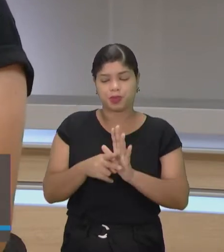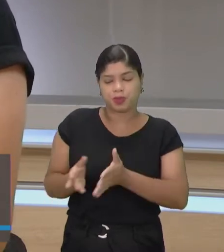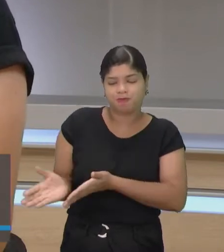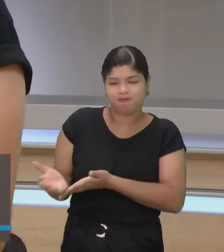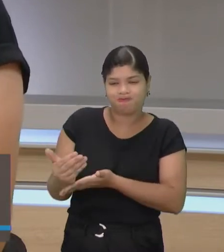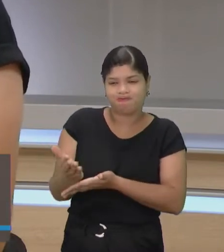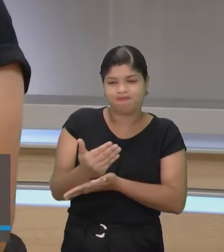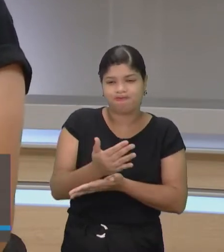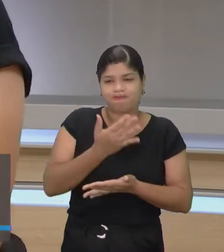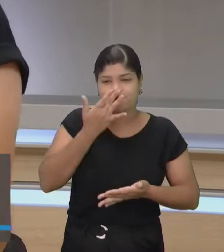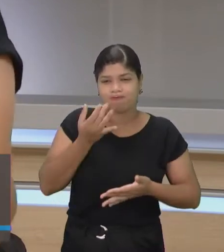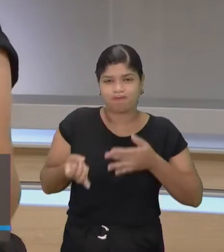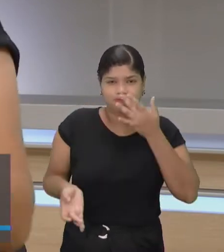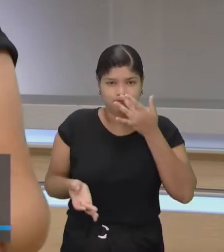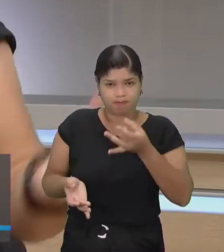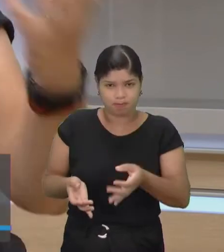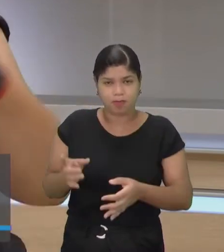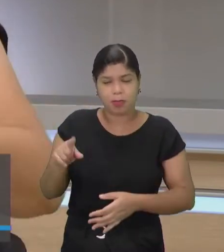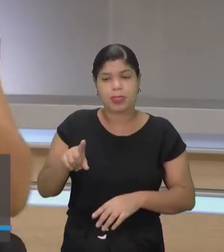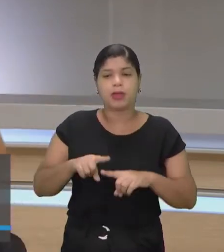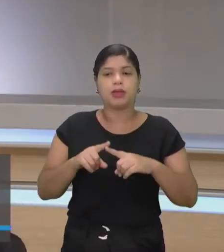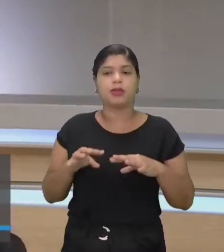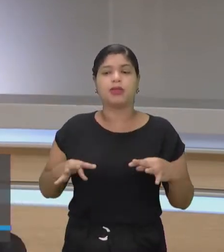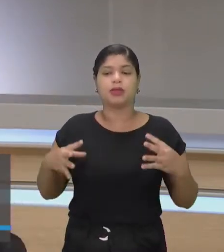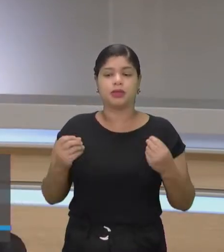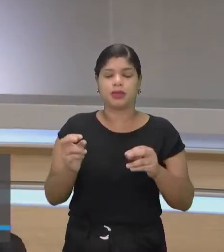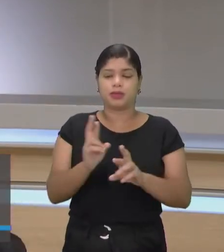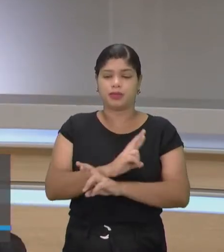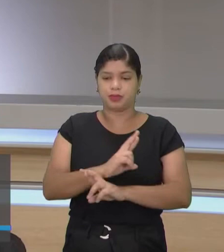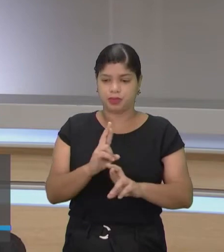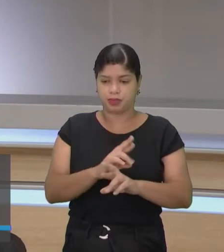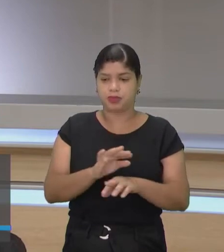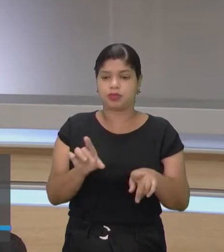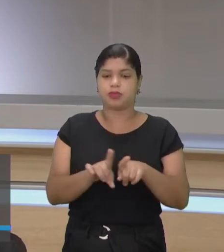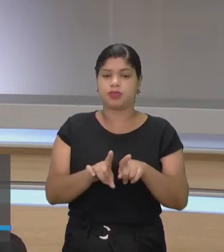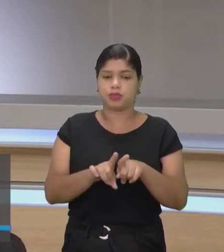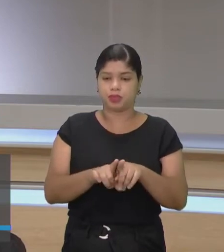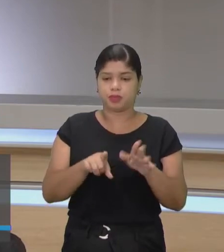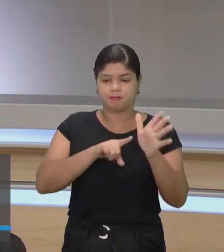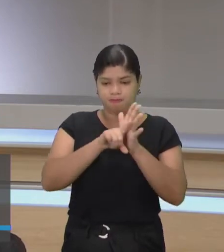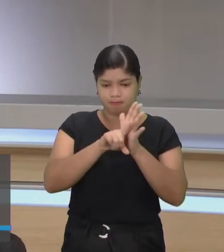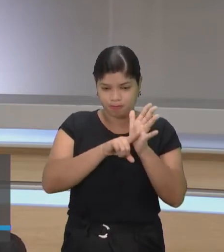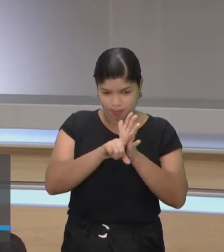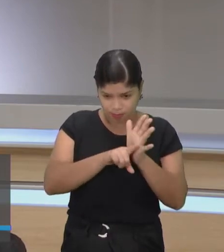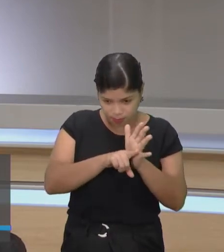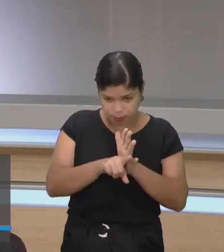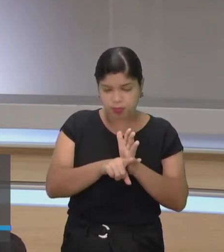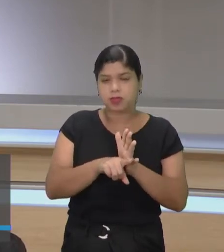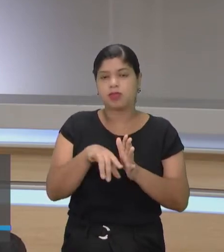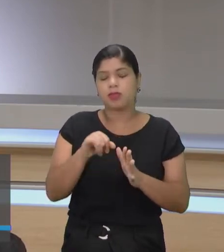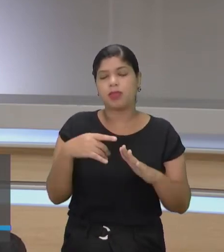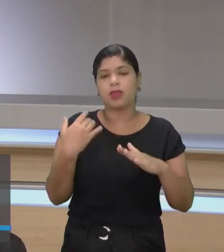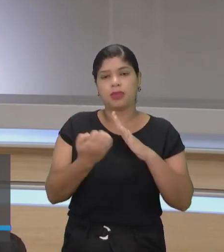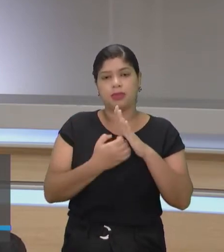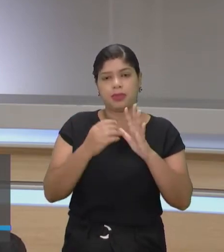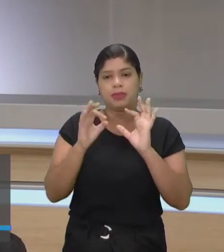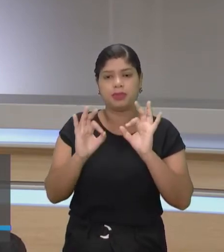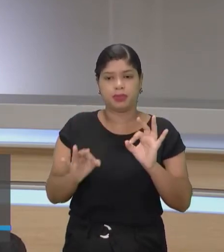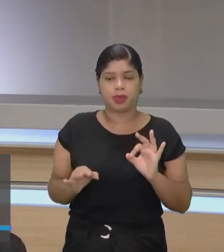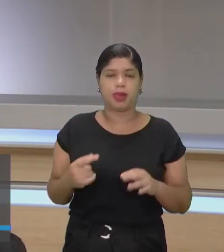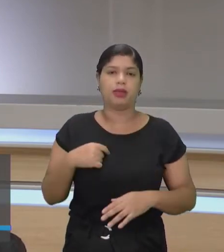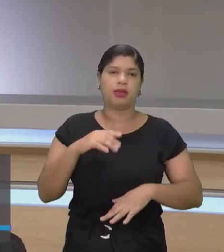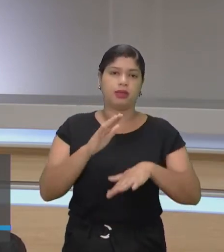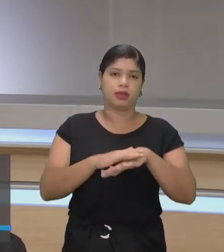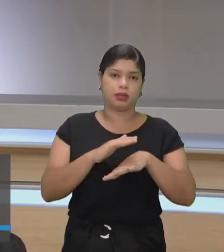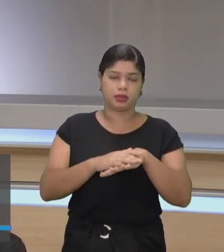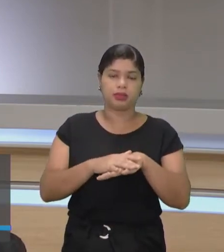do lixo, mas todos os processos que envolvem isso, inclusive fiscalizar se essas empresas elas justamente estão